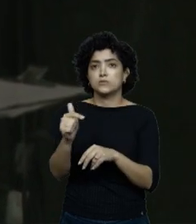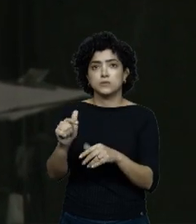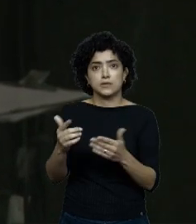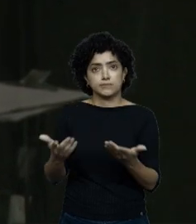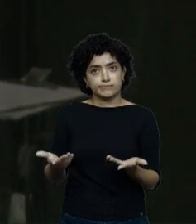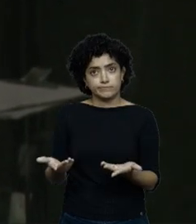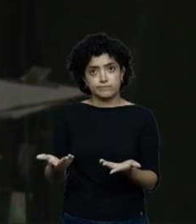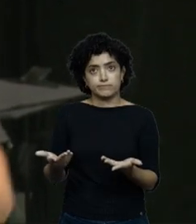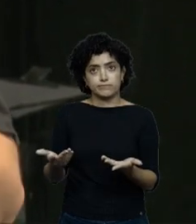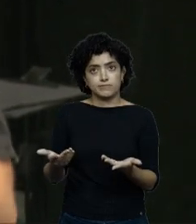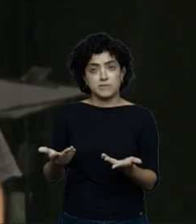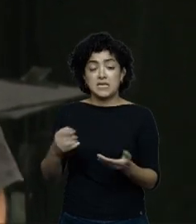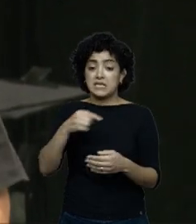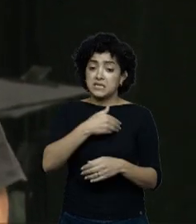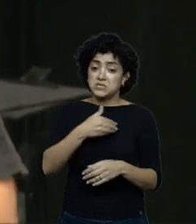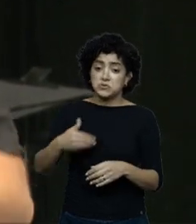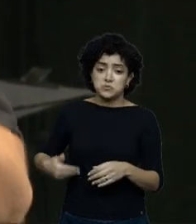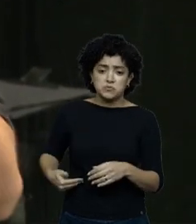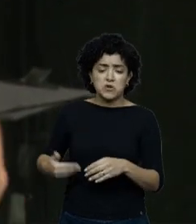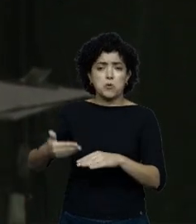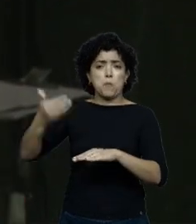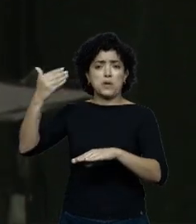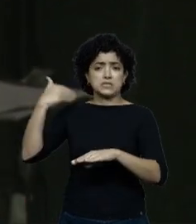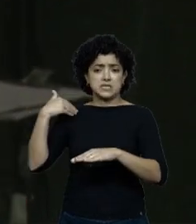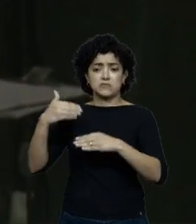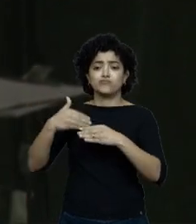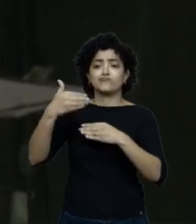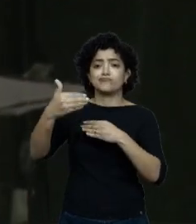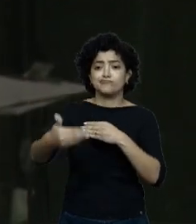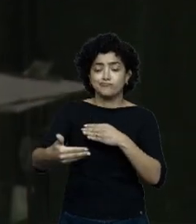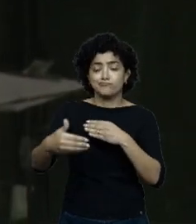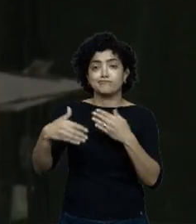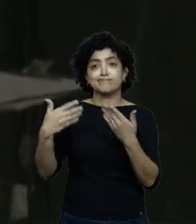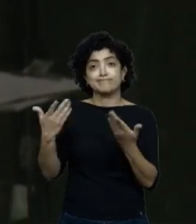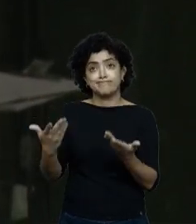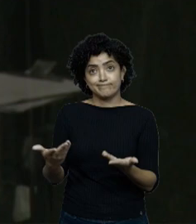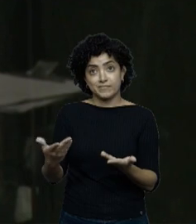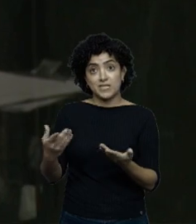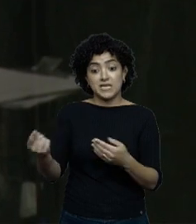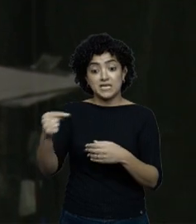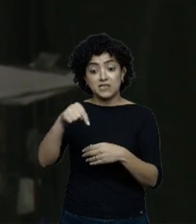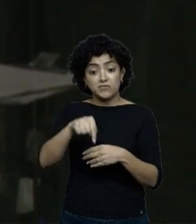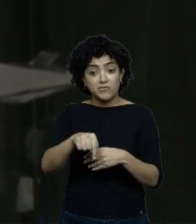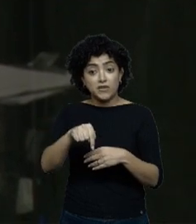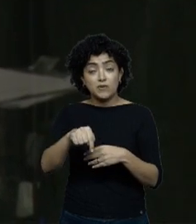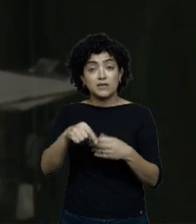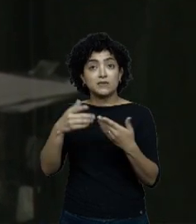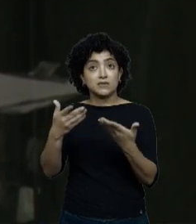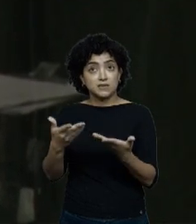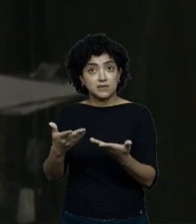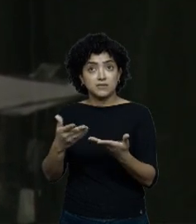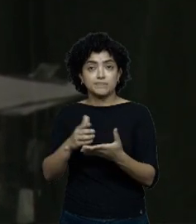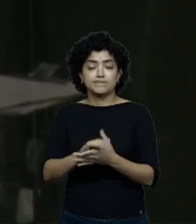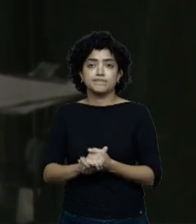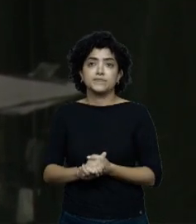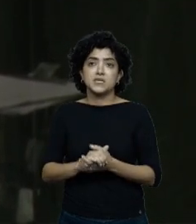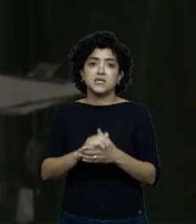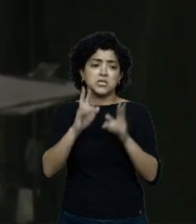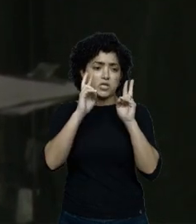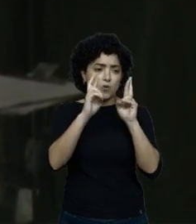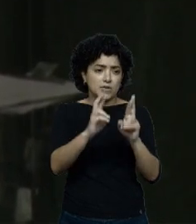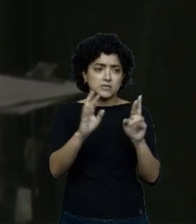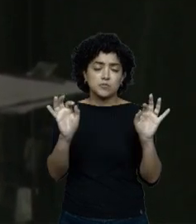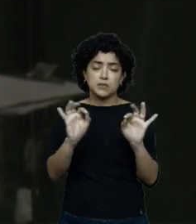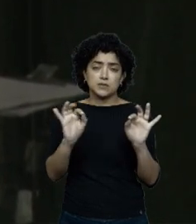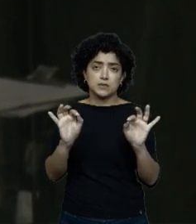isso neste governo no governo passado e isso pela pela pessoa que veio aqui falar em nome da sede e que desrespeitou todos nós aqui quem tá